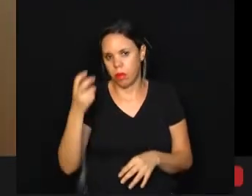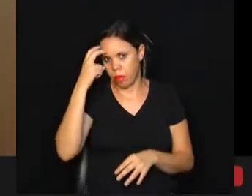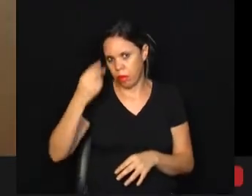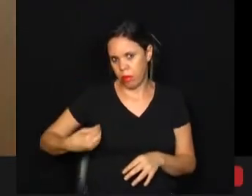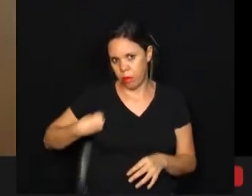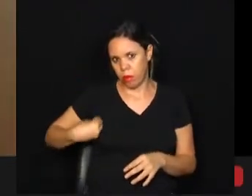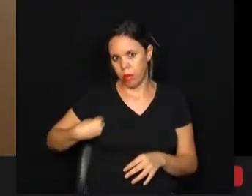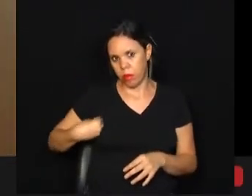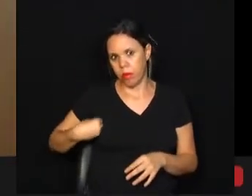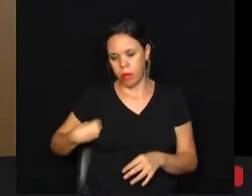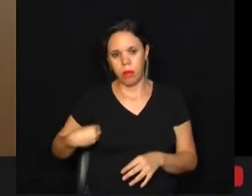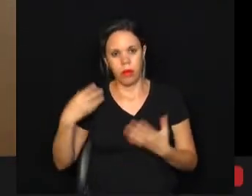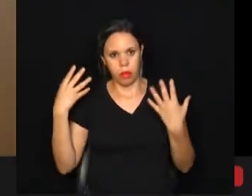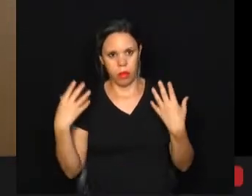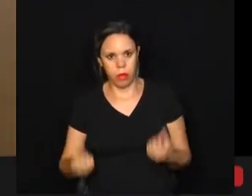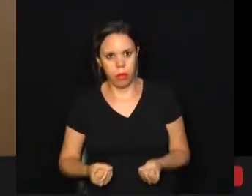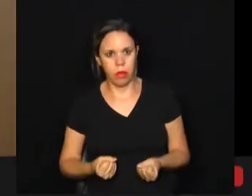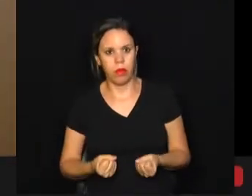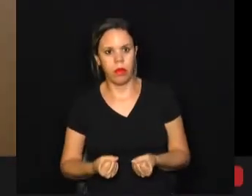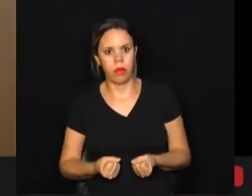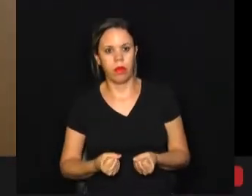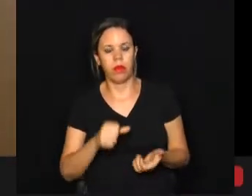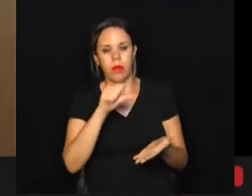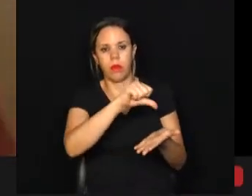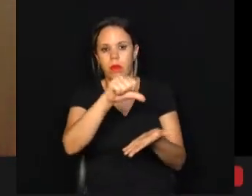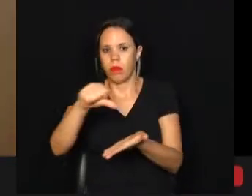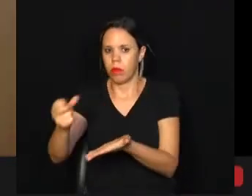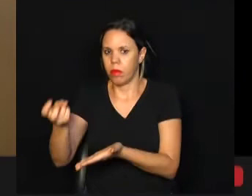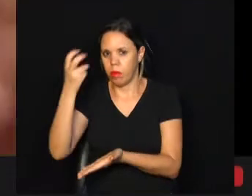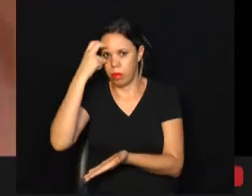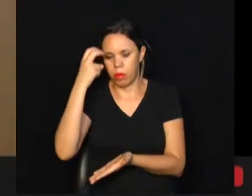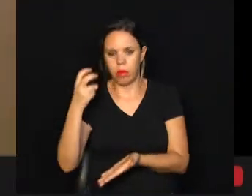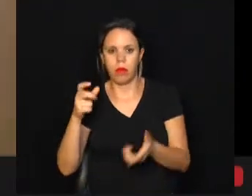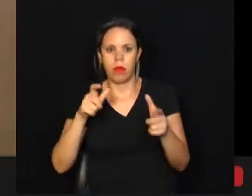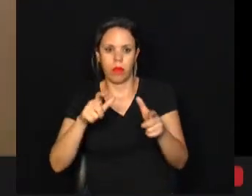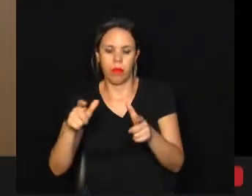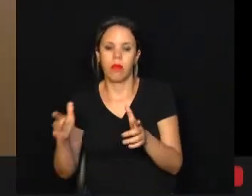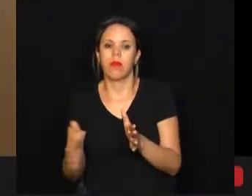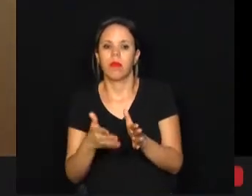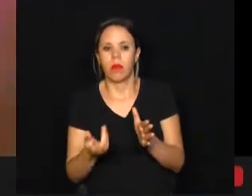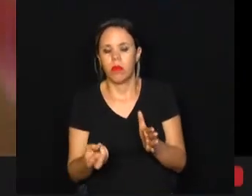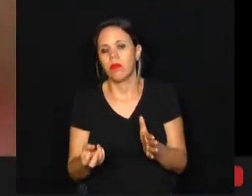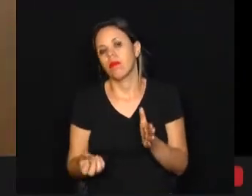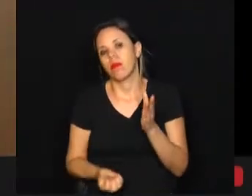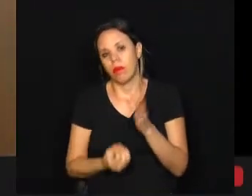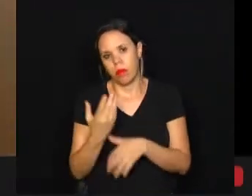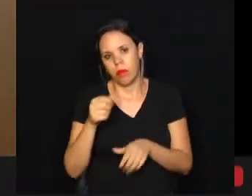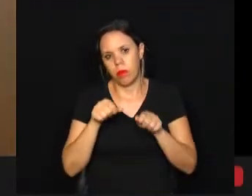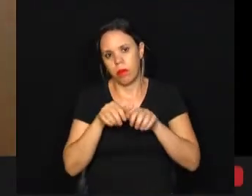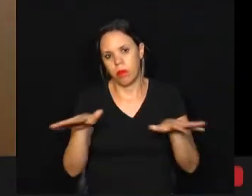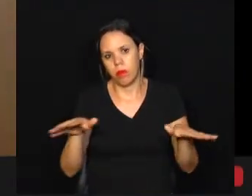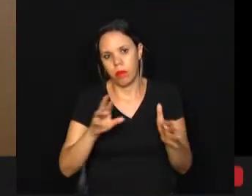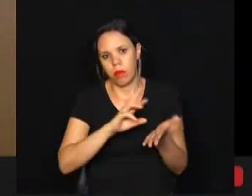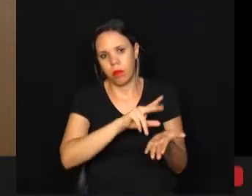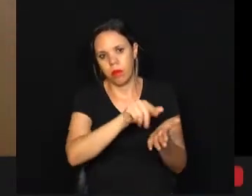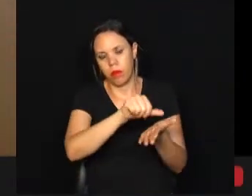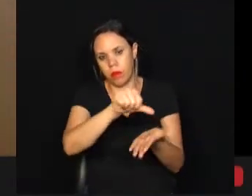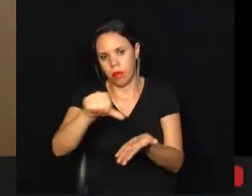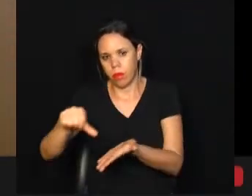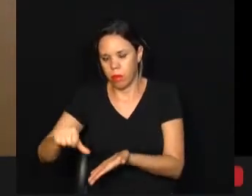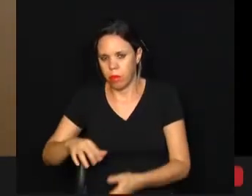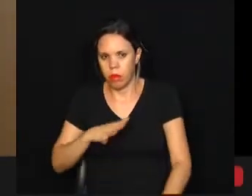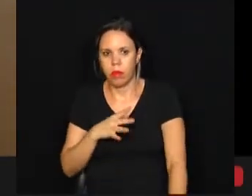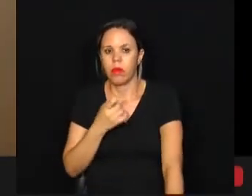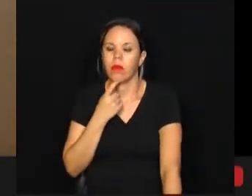que reconhece a existência dos pontos de cultura, que são pontos de produção cultural distribuídos em diversos territórios da